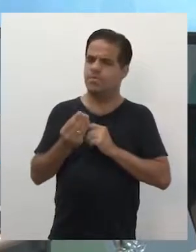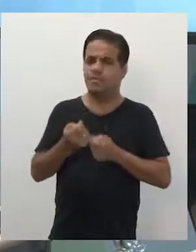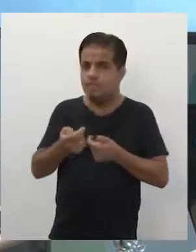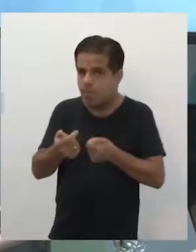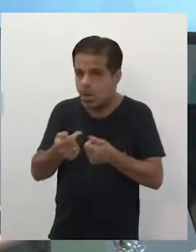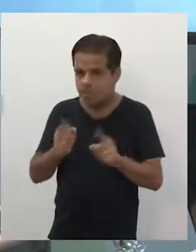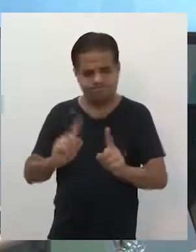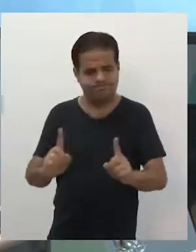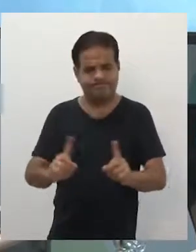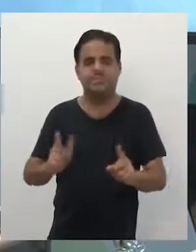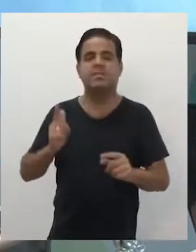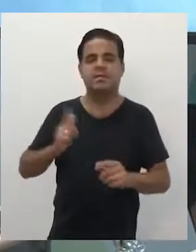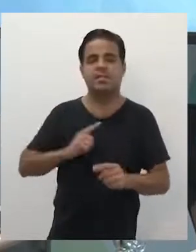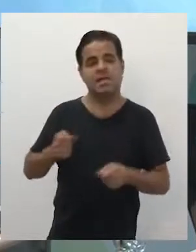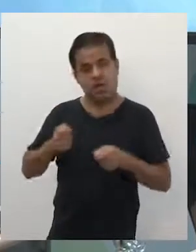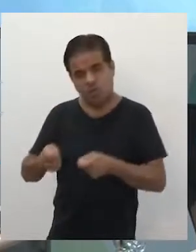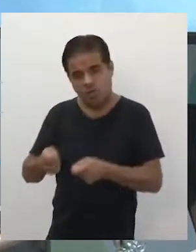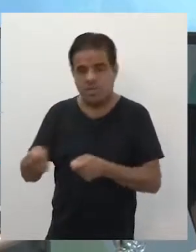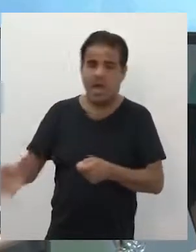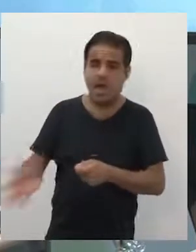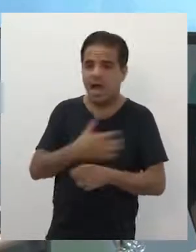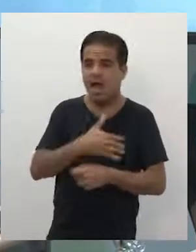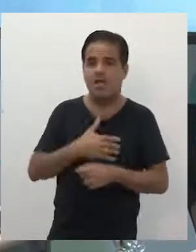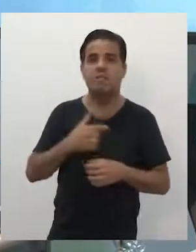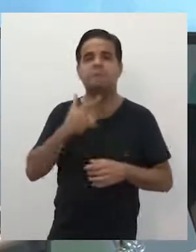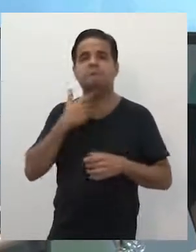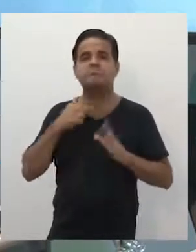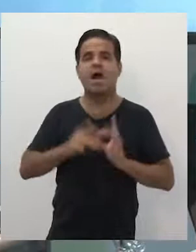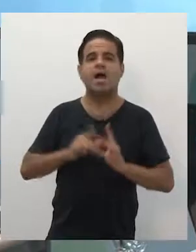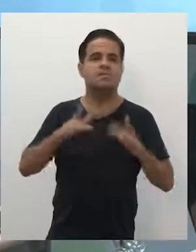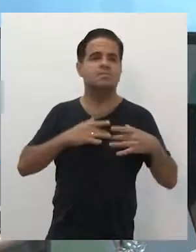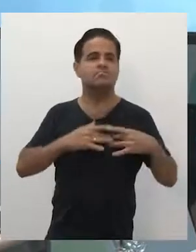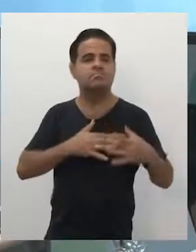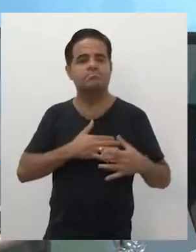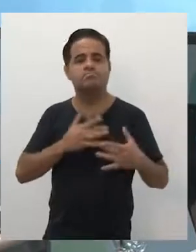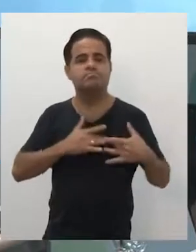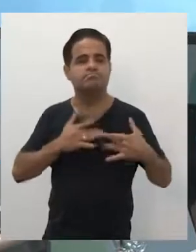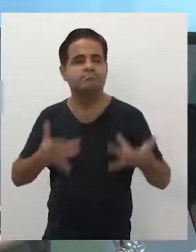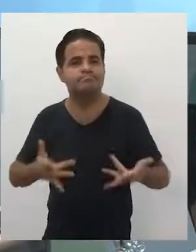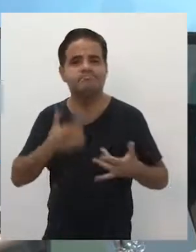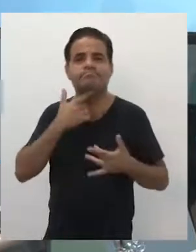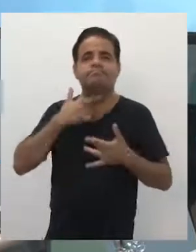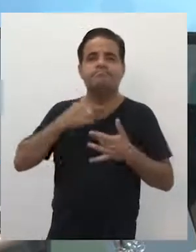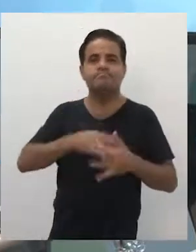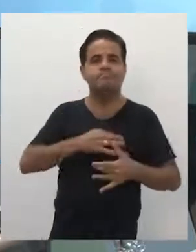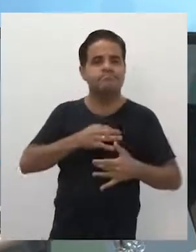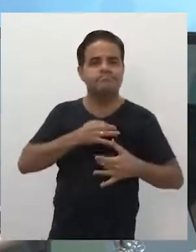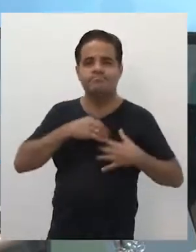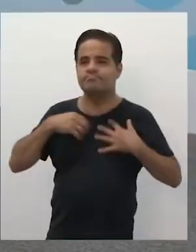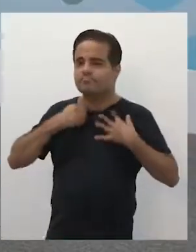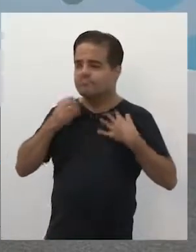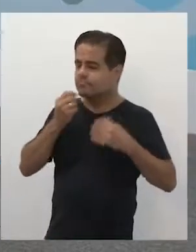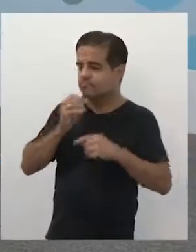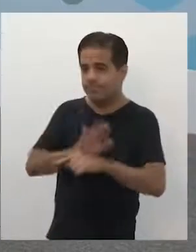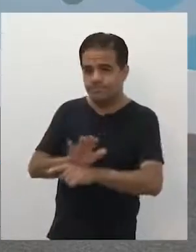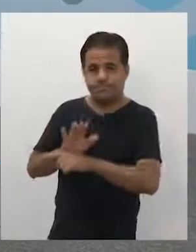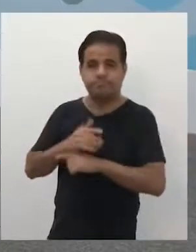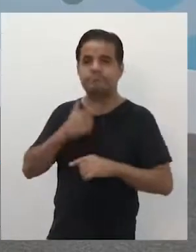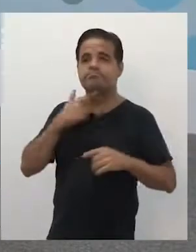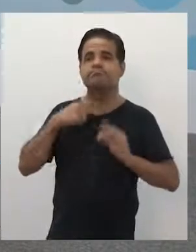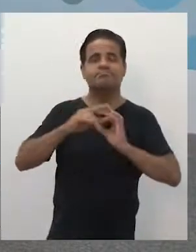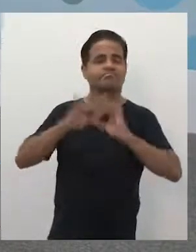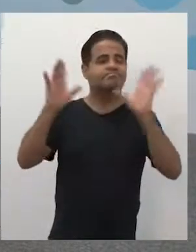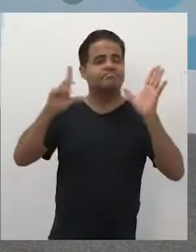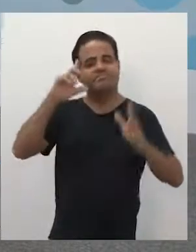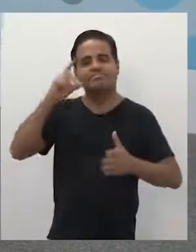poucas. Temos aí forçadas, não foi espontâneo, né? Não foi por benefício, né? Não foi por Foram livre forçadas, vontade,